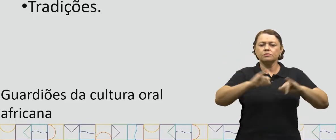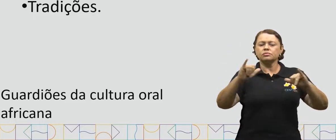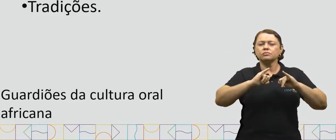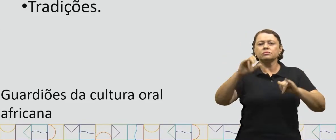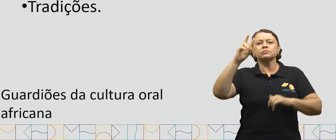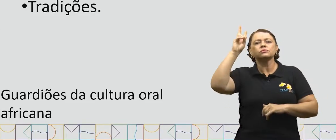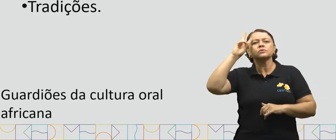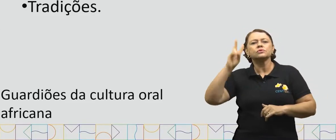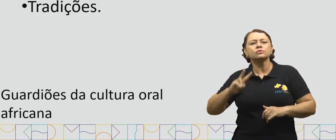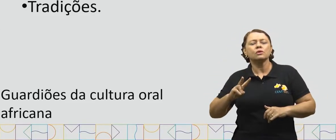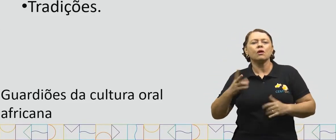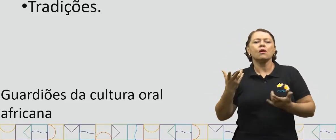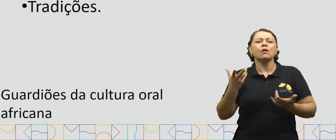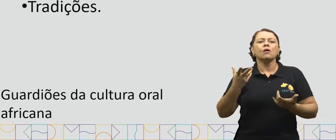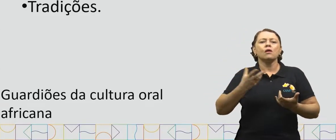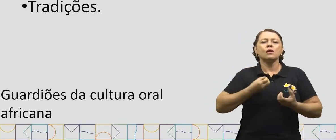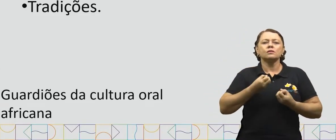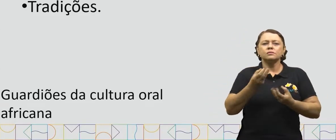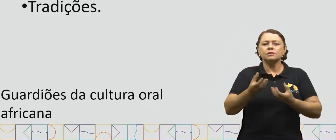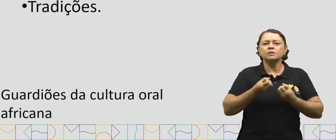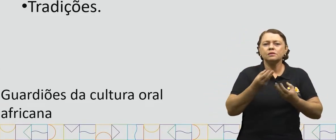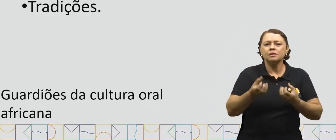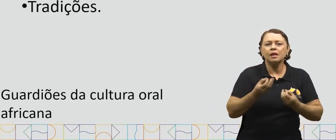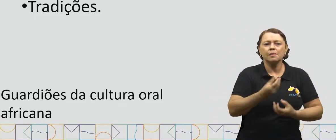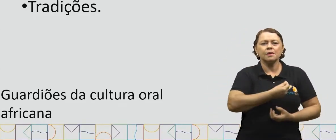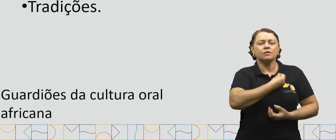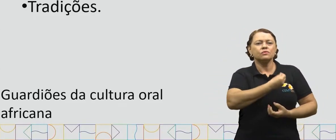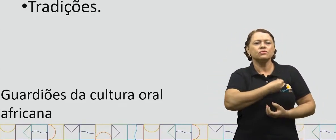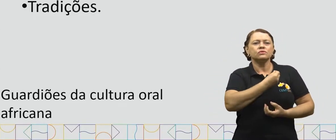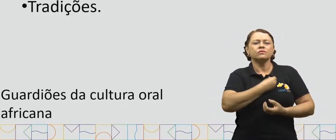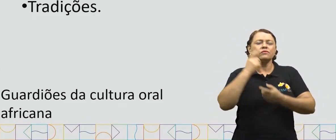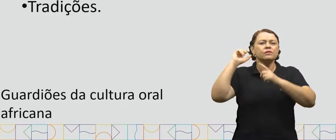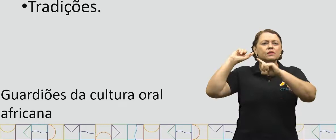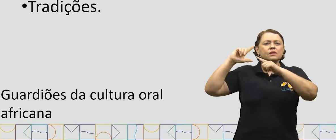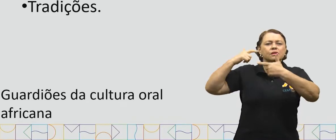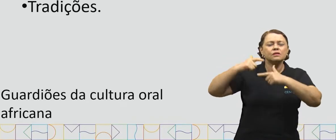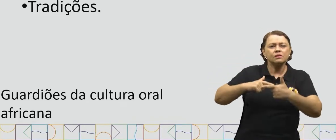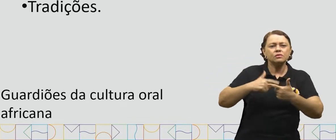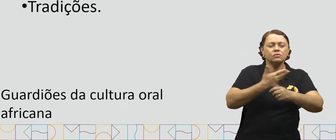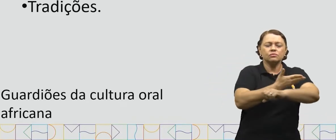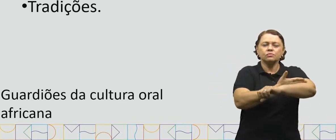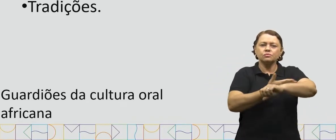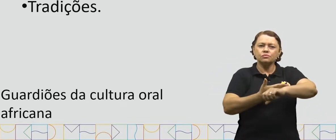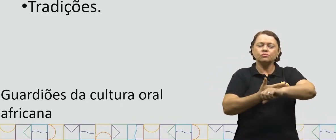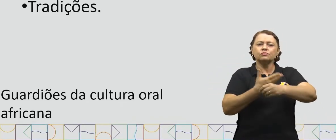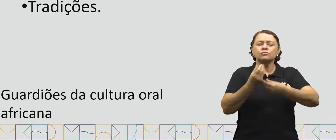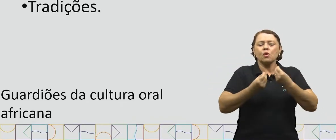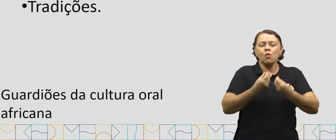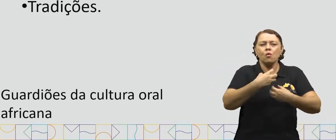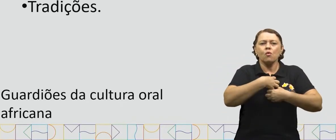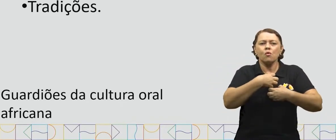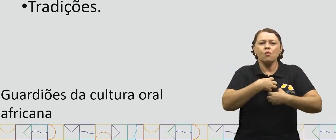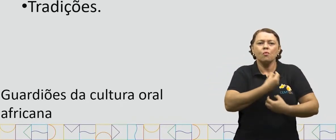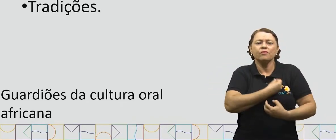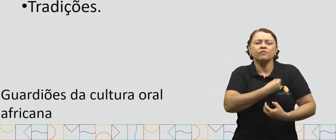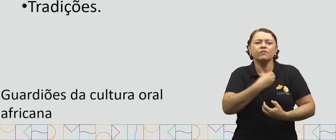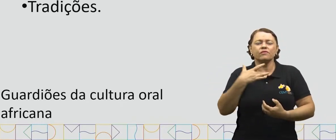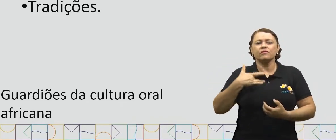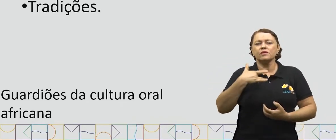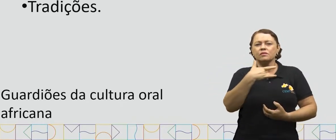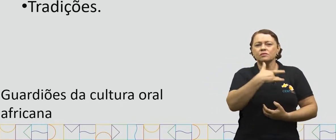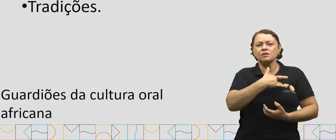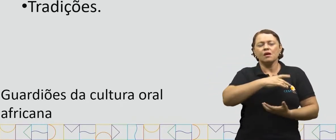e falavam sobre uma diversidade de assuntos, costumes, saberes, modos de viver,